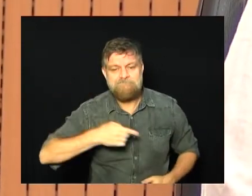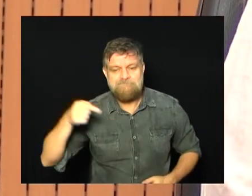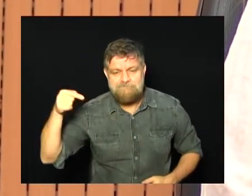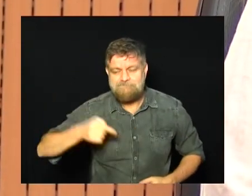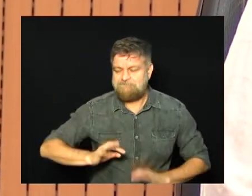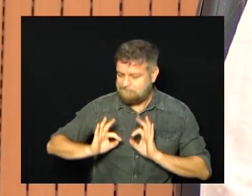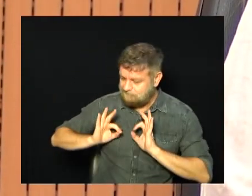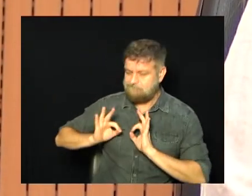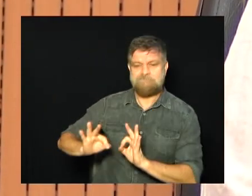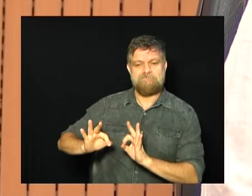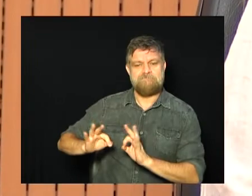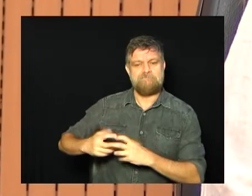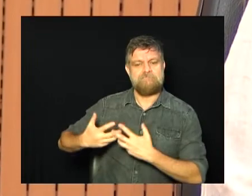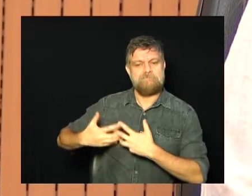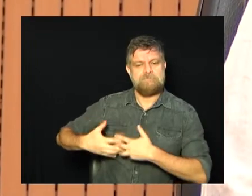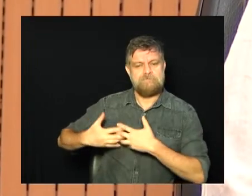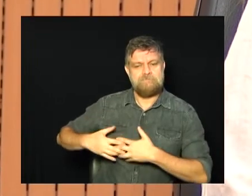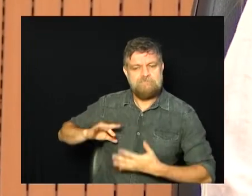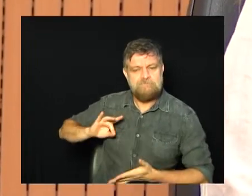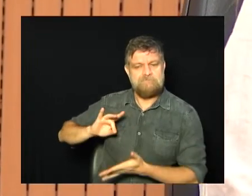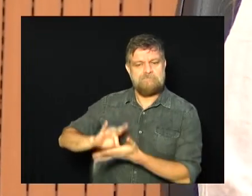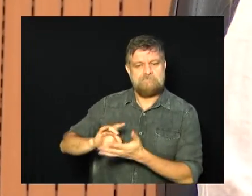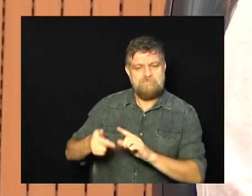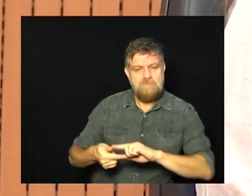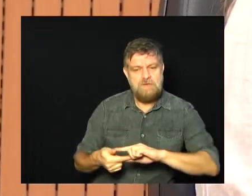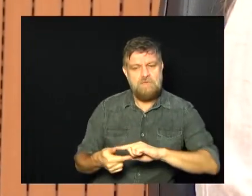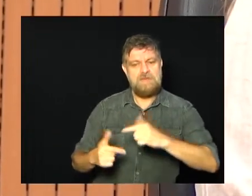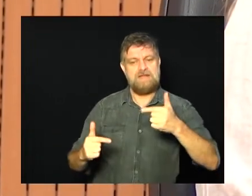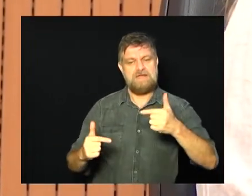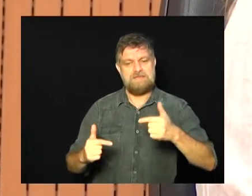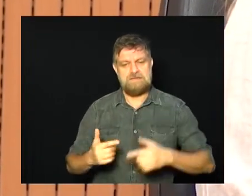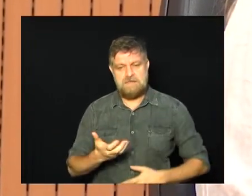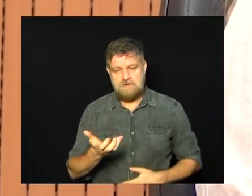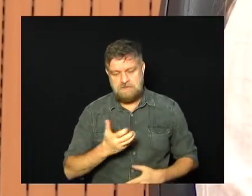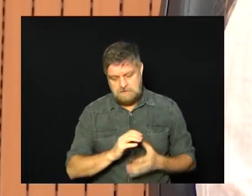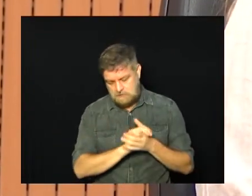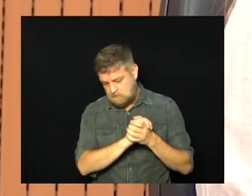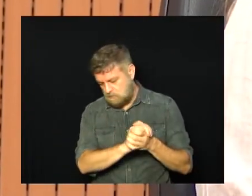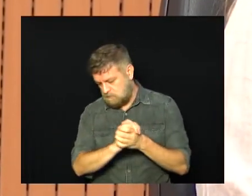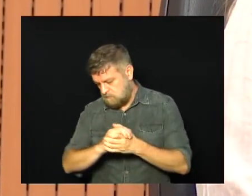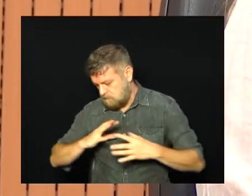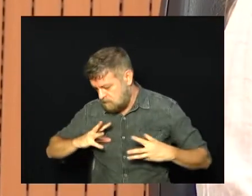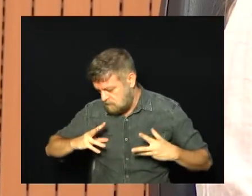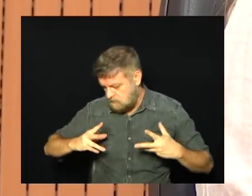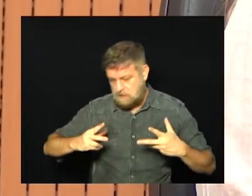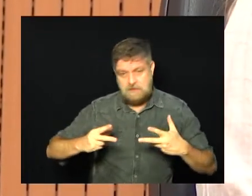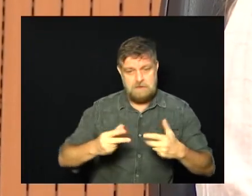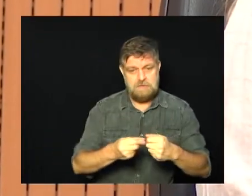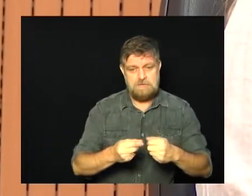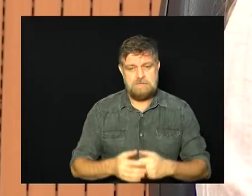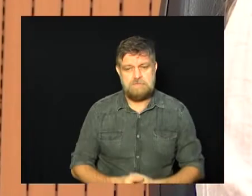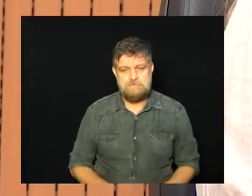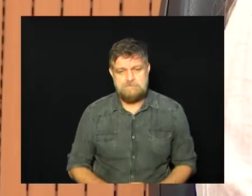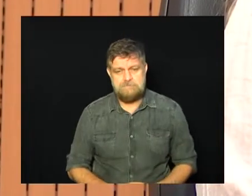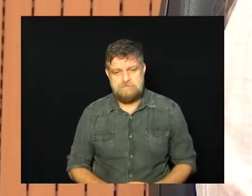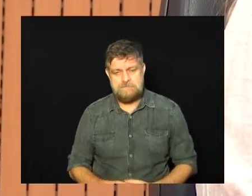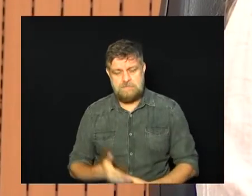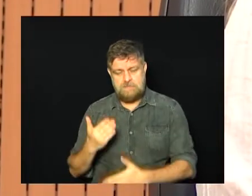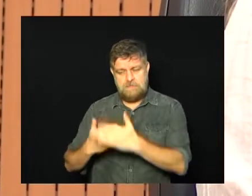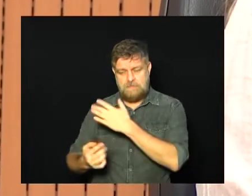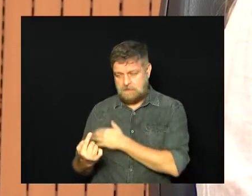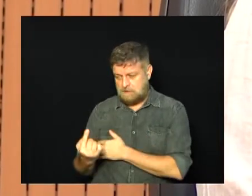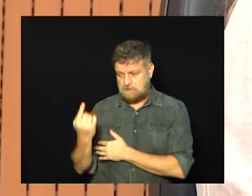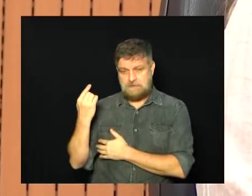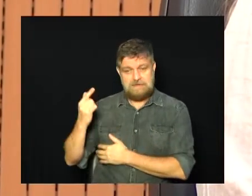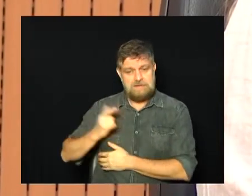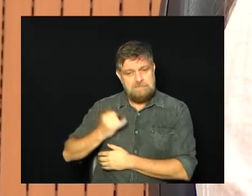estava a modernidade. Então, eu quero cumprimentar todos, e aí no seu nome, Rui, lá atrás, por ter tido